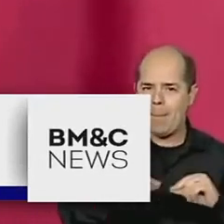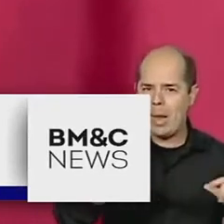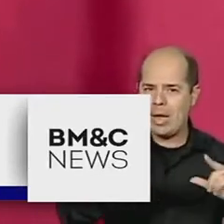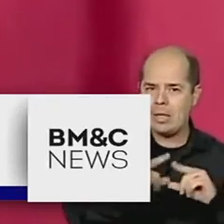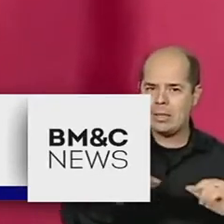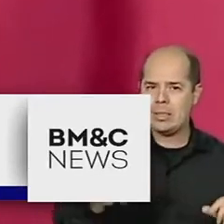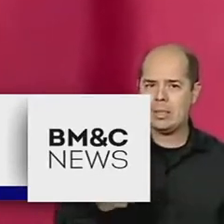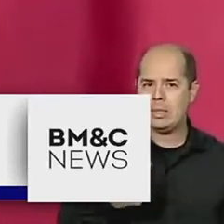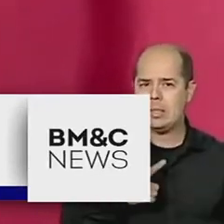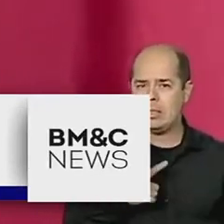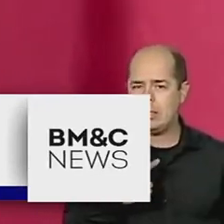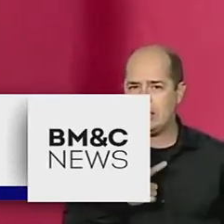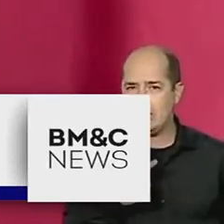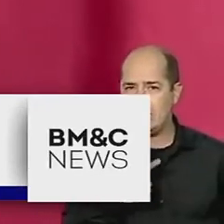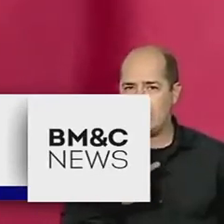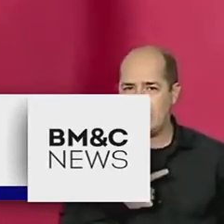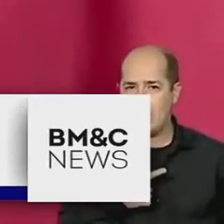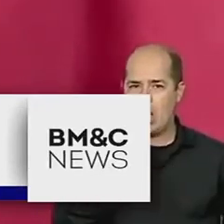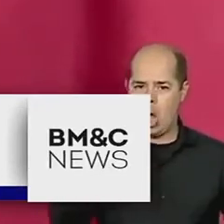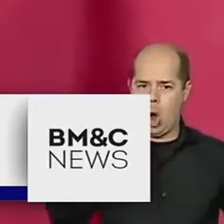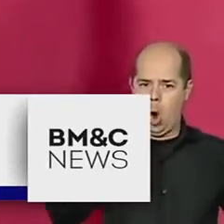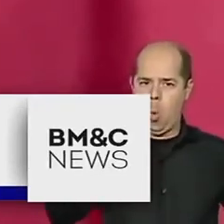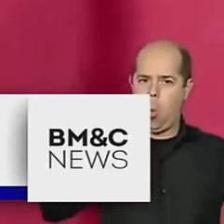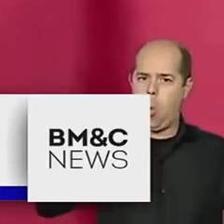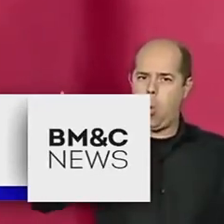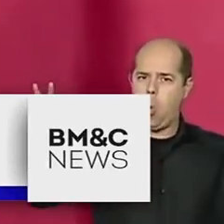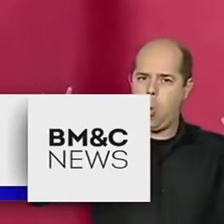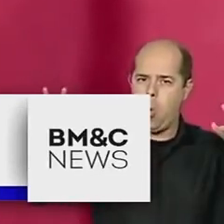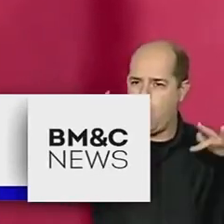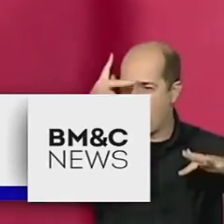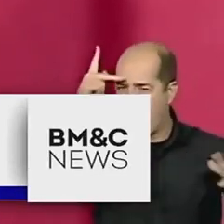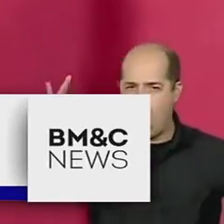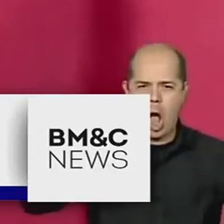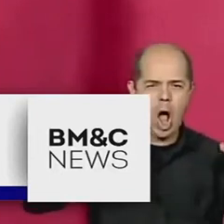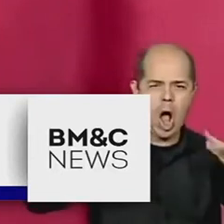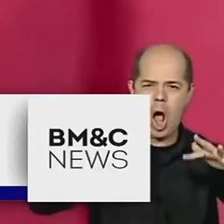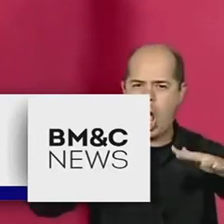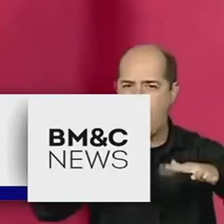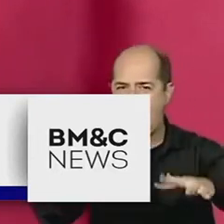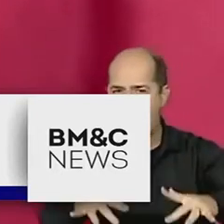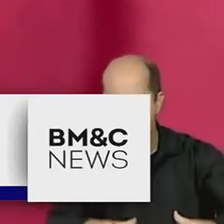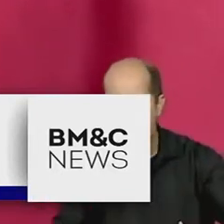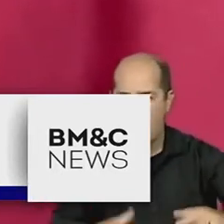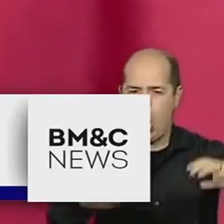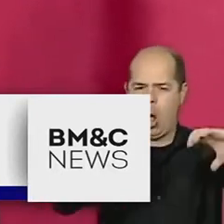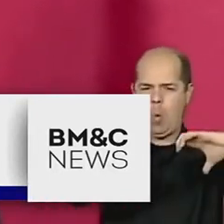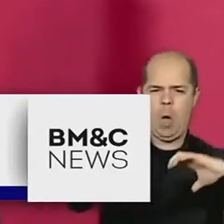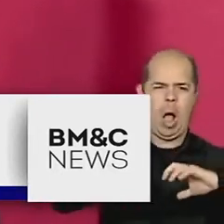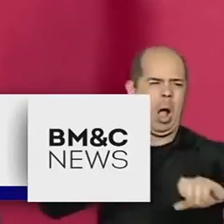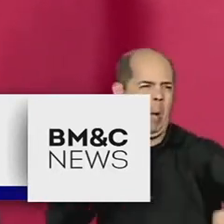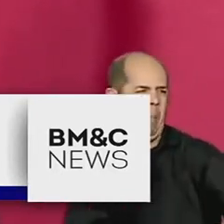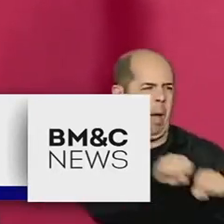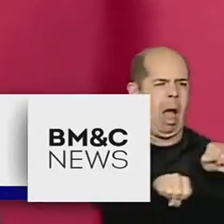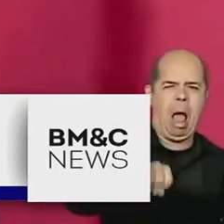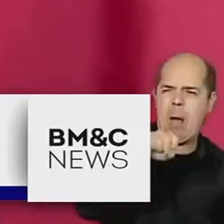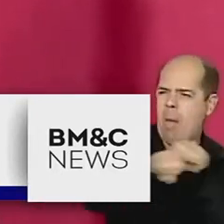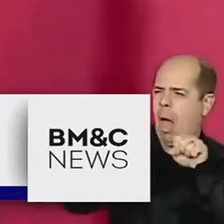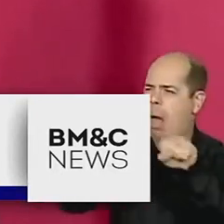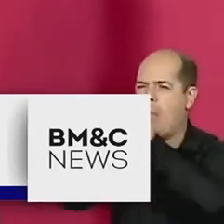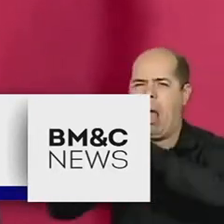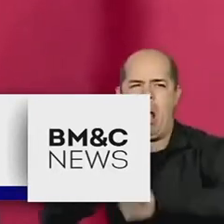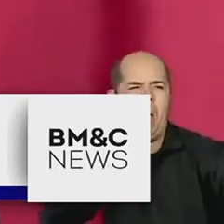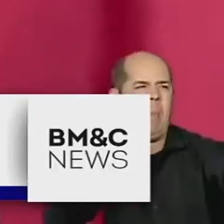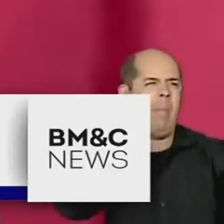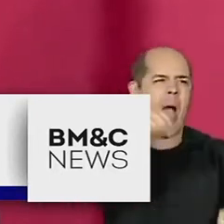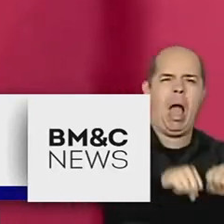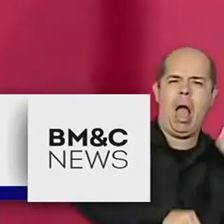e totalmente focado no seu auto-interesse. Portanto, fazendo direito, foi lá e foi vender